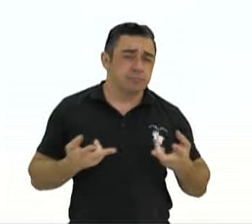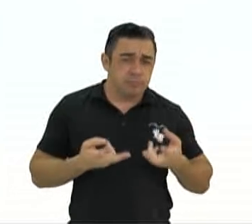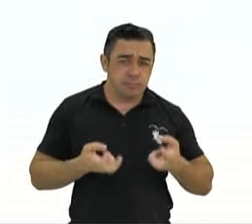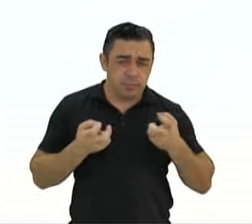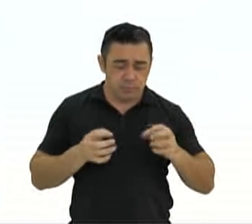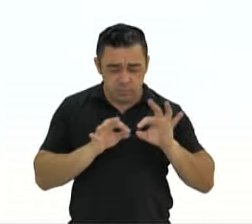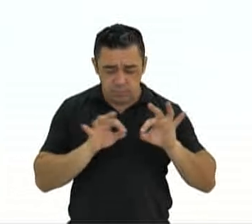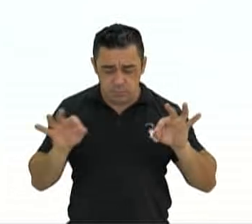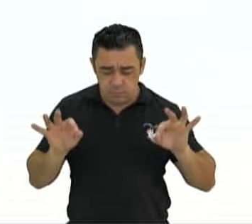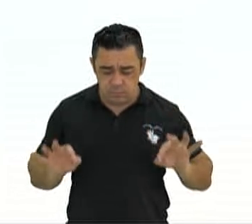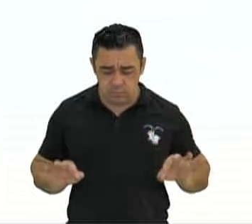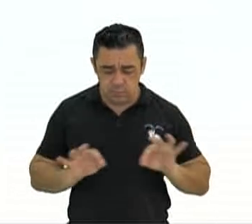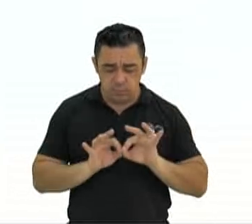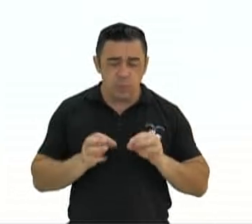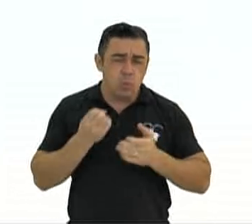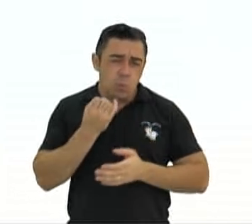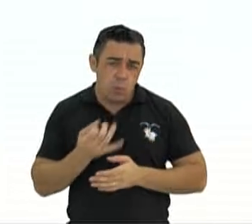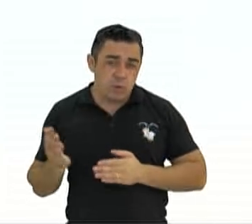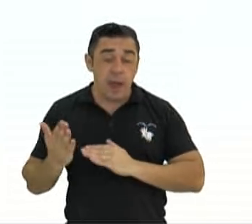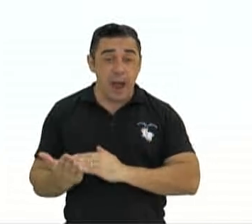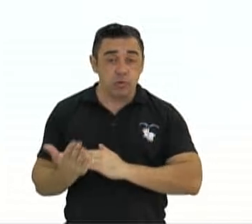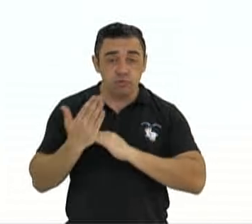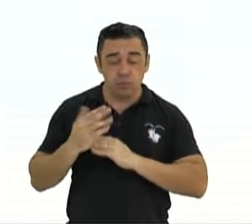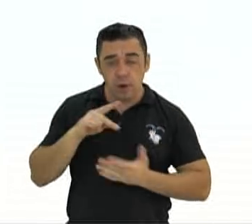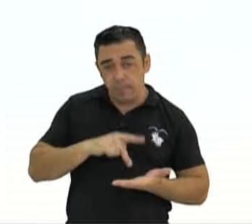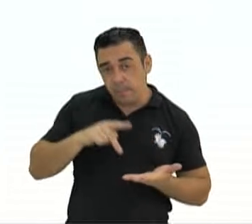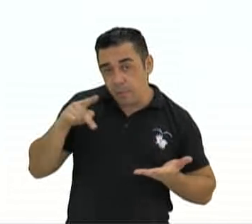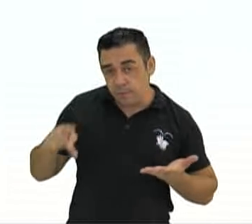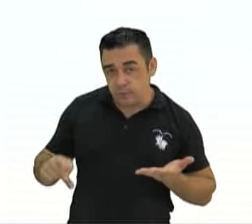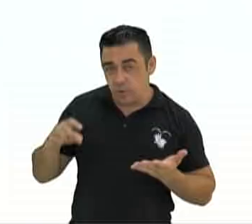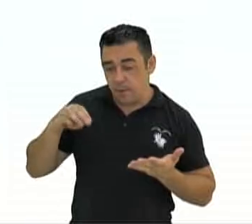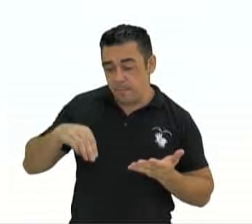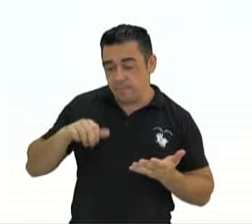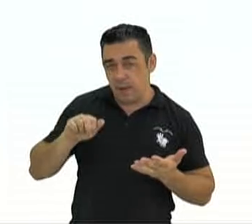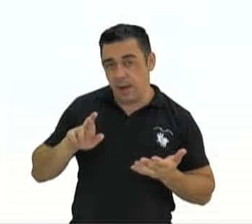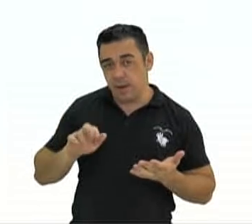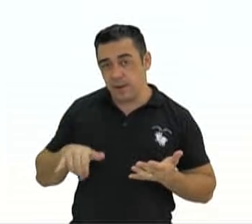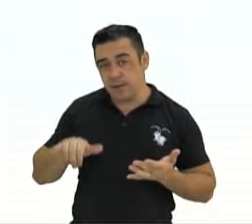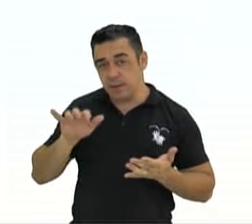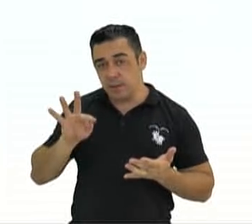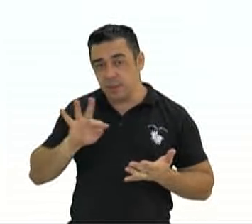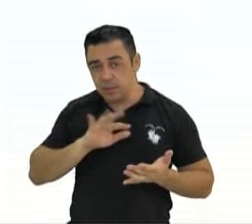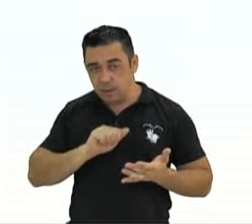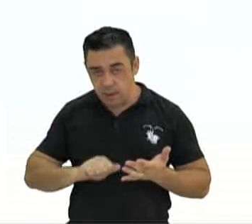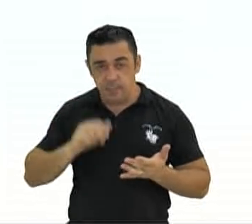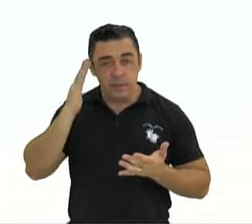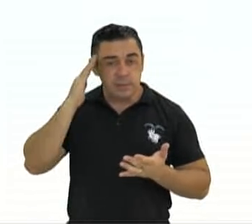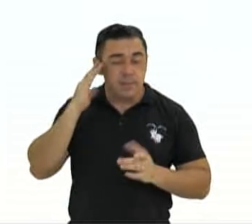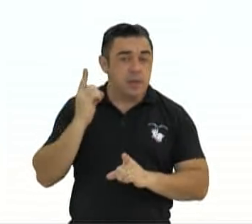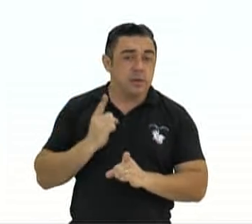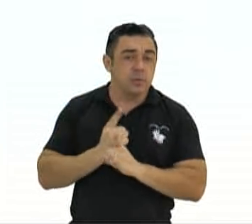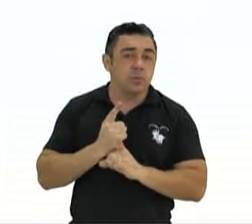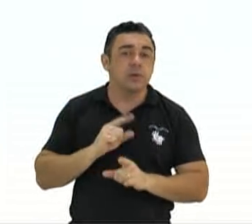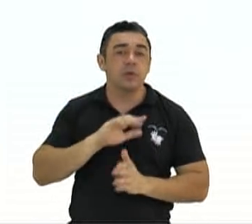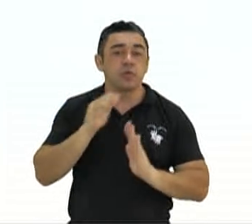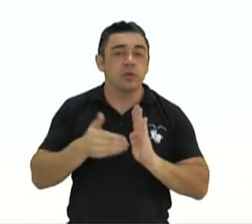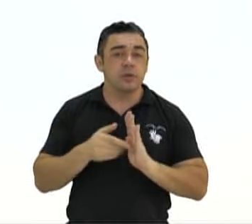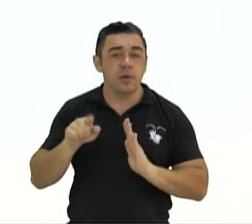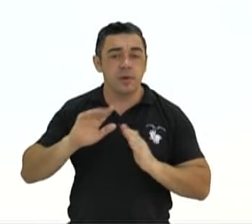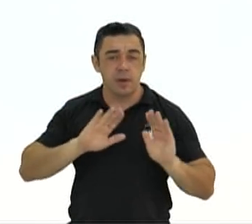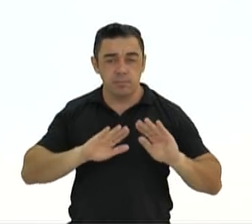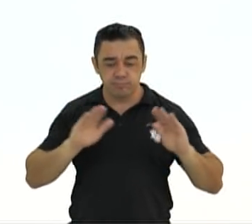da caixa, ajude a professora Marita a descobrir a área total da caixa que será